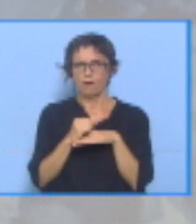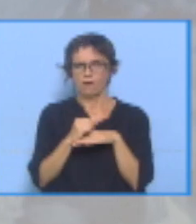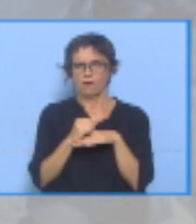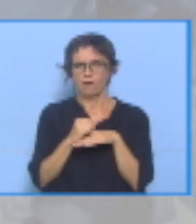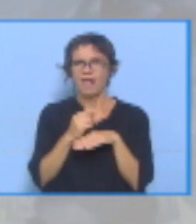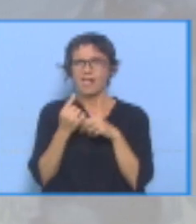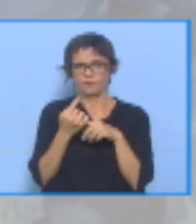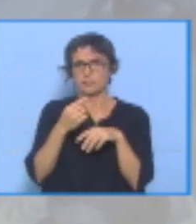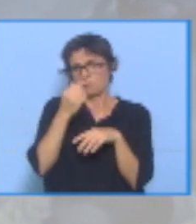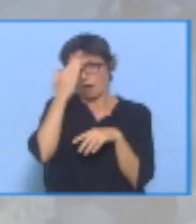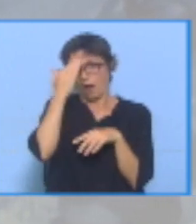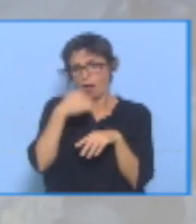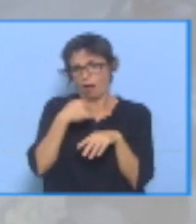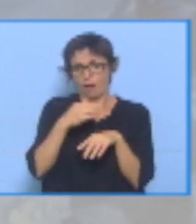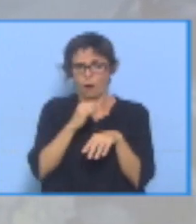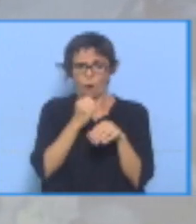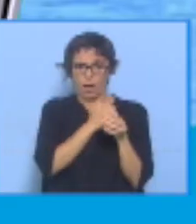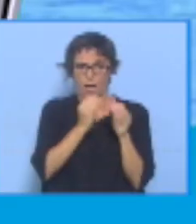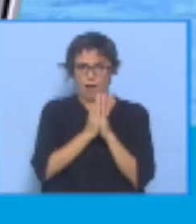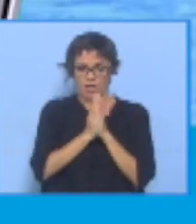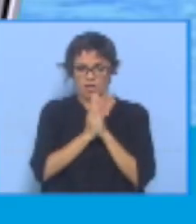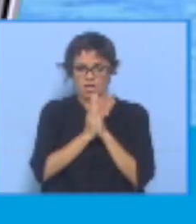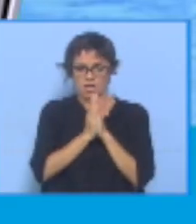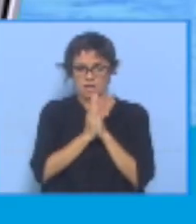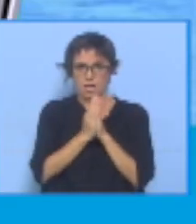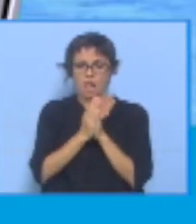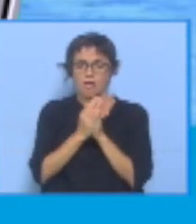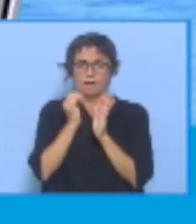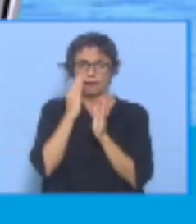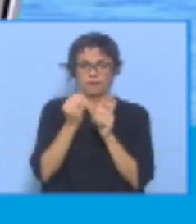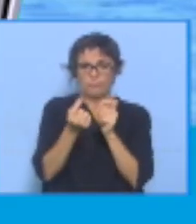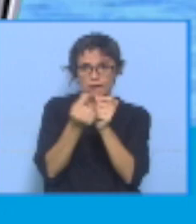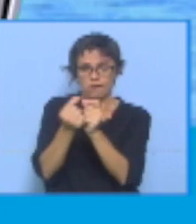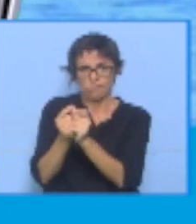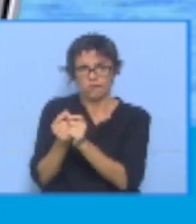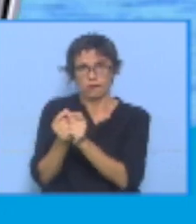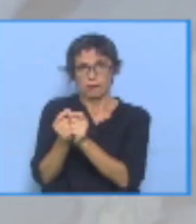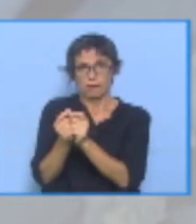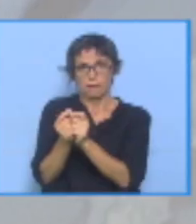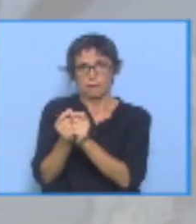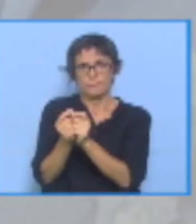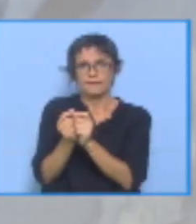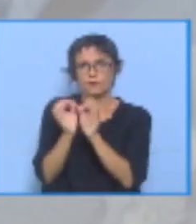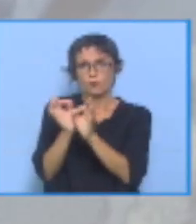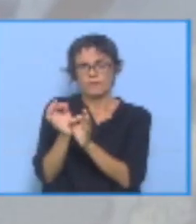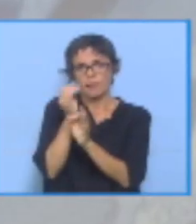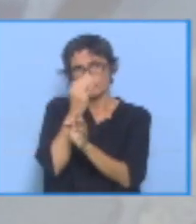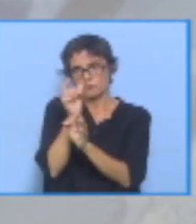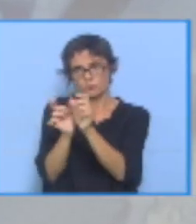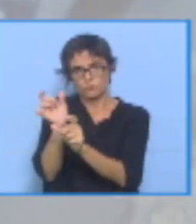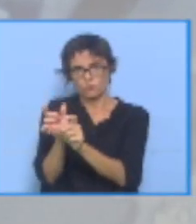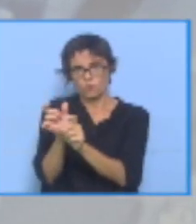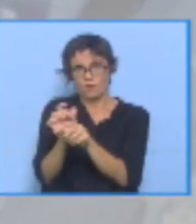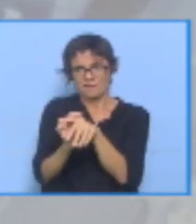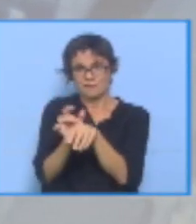mais fragilizada, no sentido de, não apenas do acolhimento, mas também da denúncia, de lembrar à